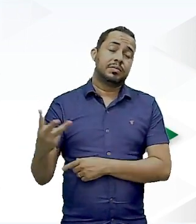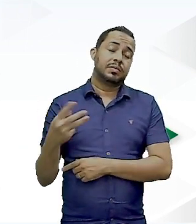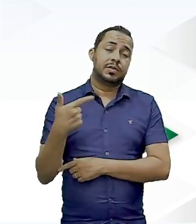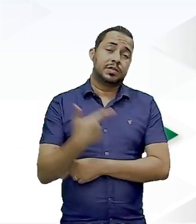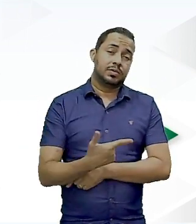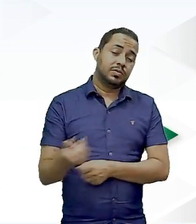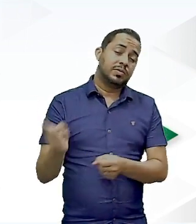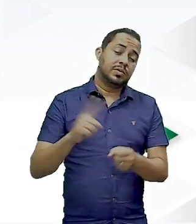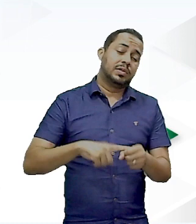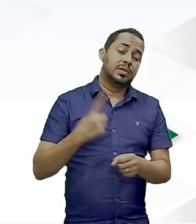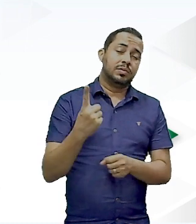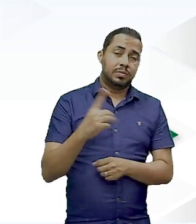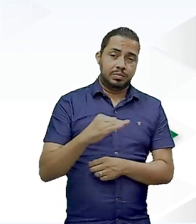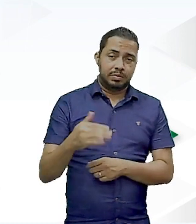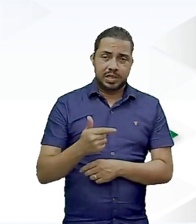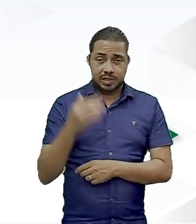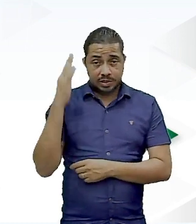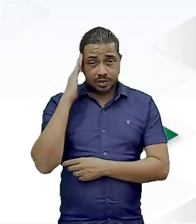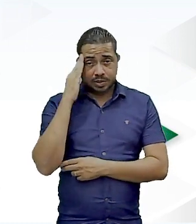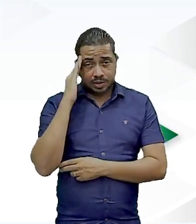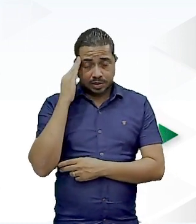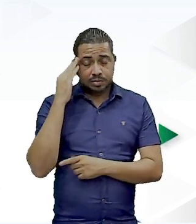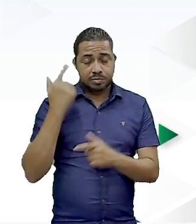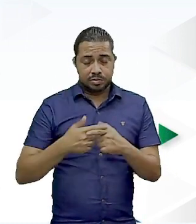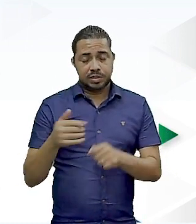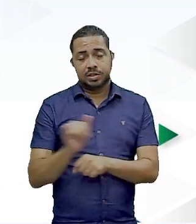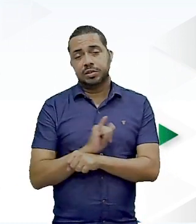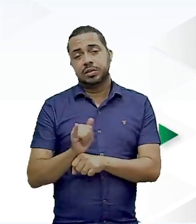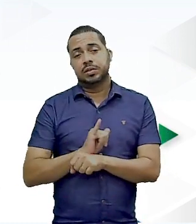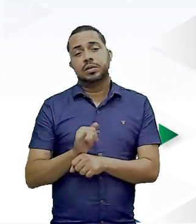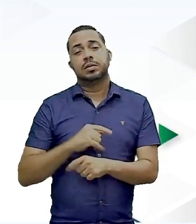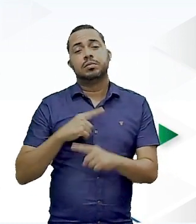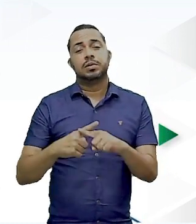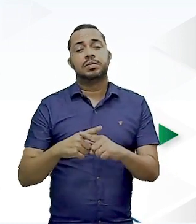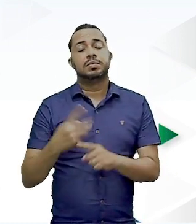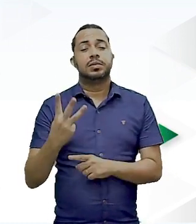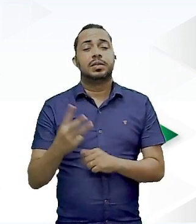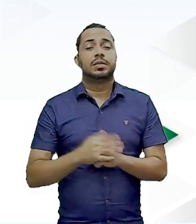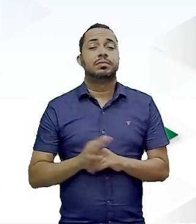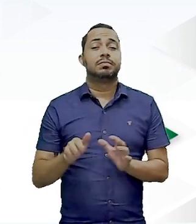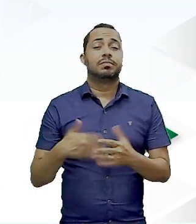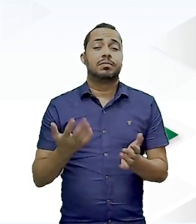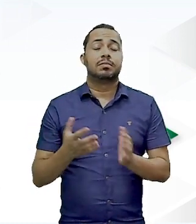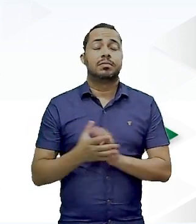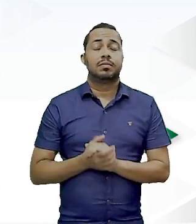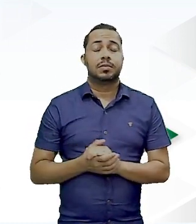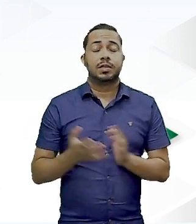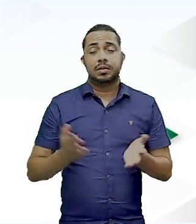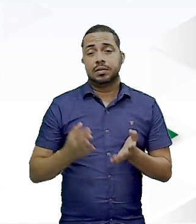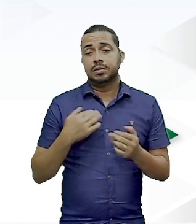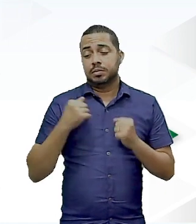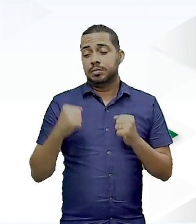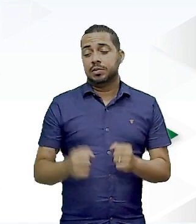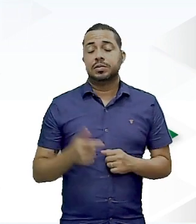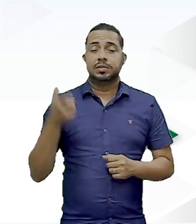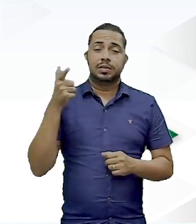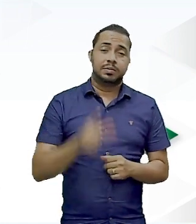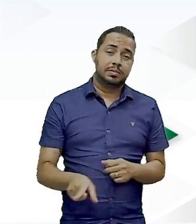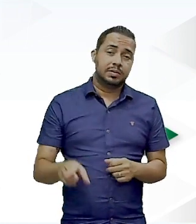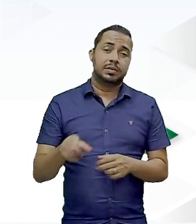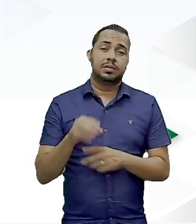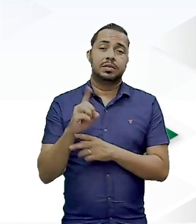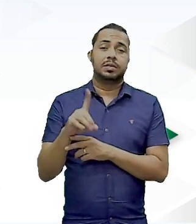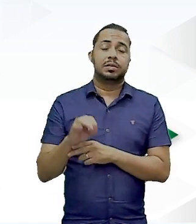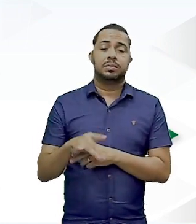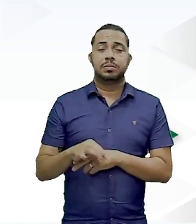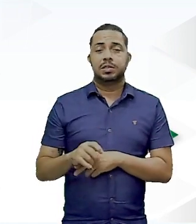a ser 1/2. Tá entendendo por que essa estratégia de multiplicar por 3? Então, aí agora eu posso repetir o